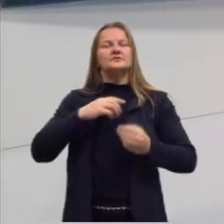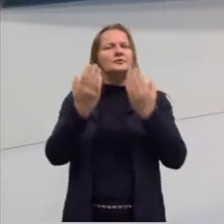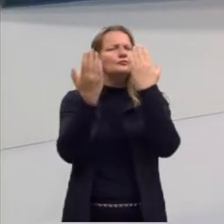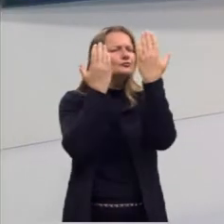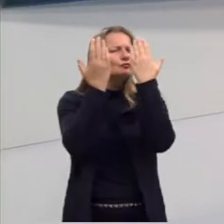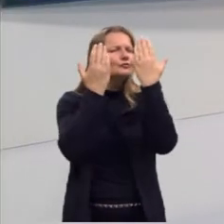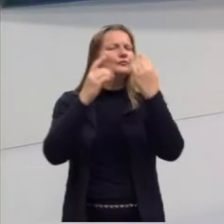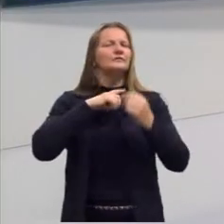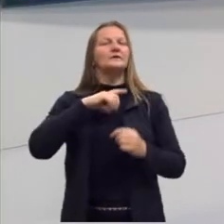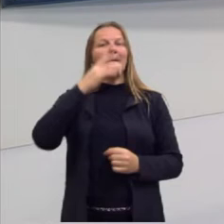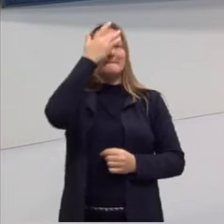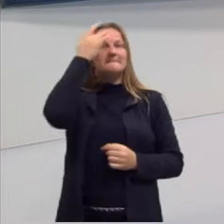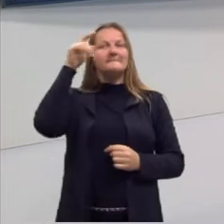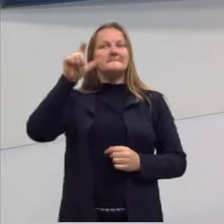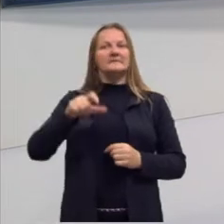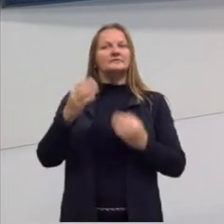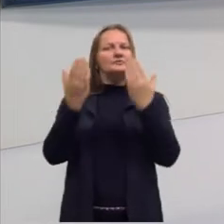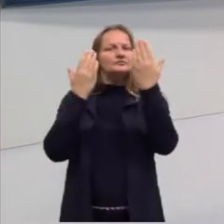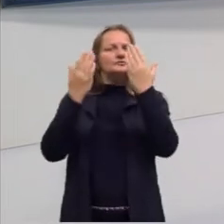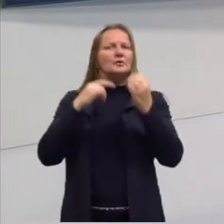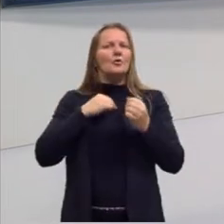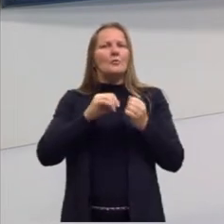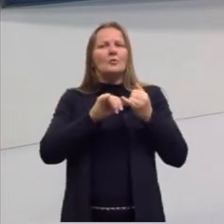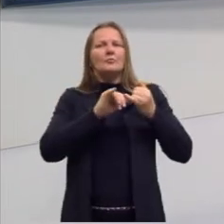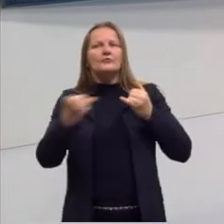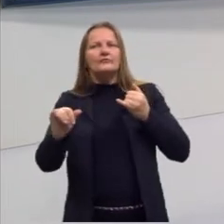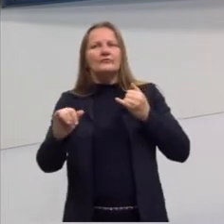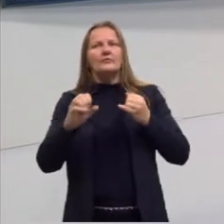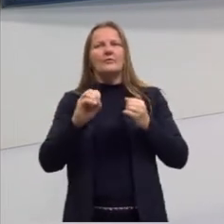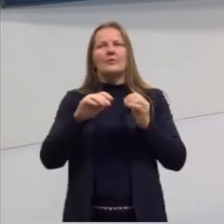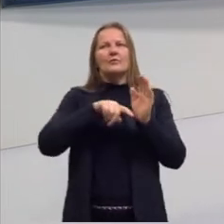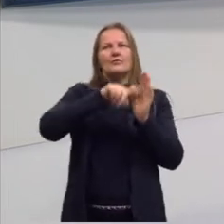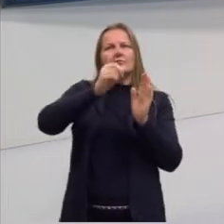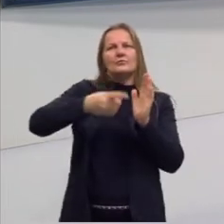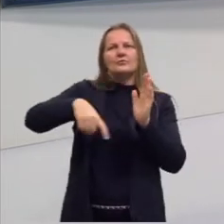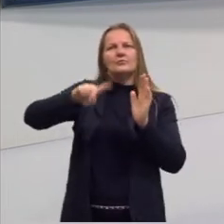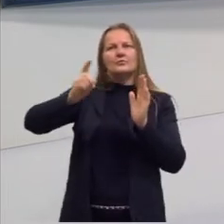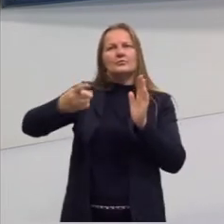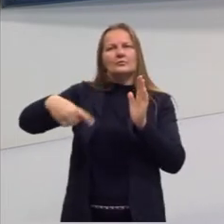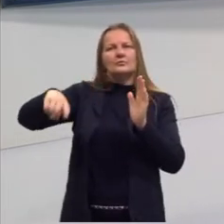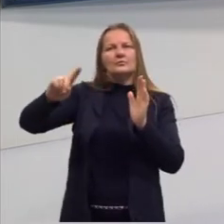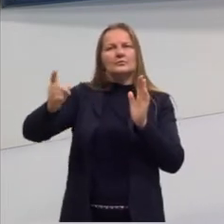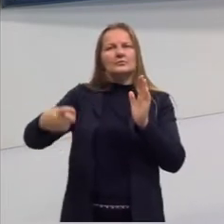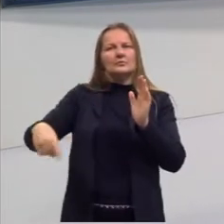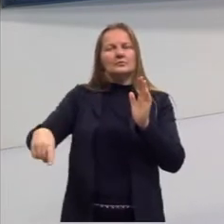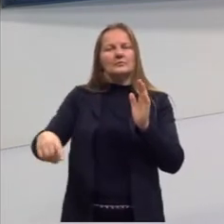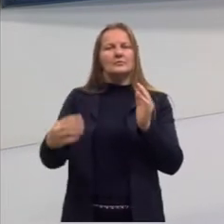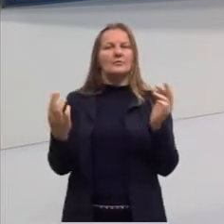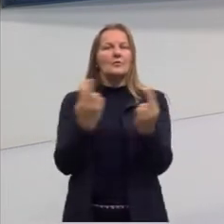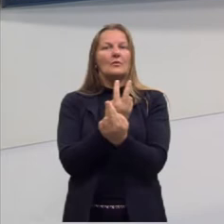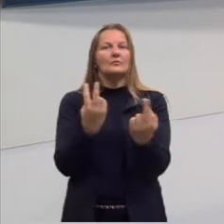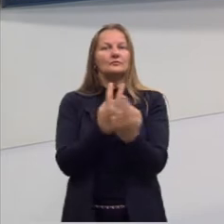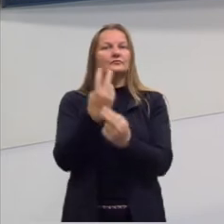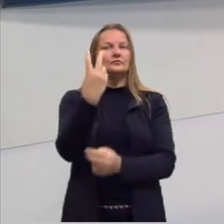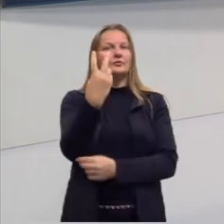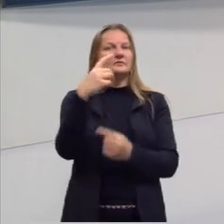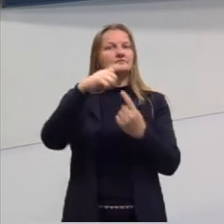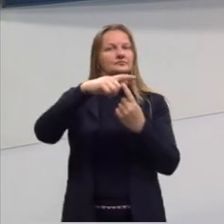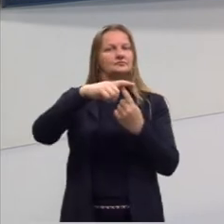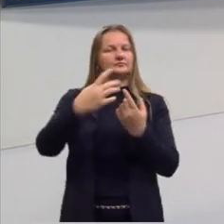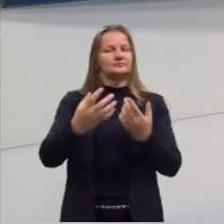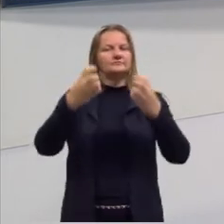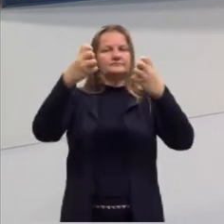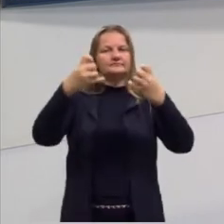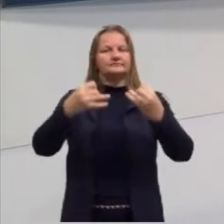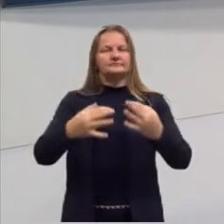tinha uma dúvida né a gente vai usar corrente contínua ou corrente alternada tá a gente vai falar um pouquinho mais sobre